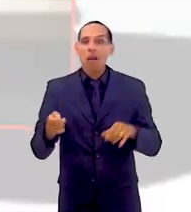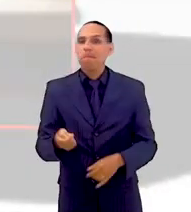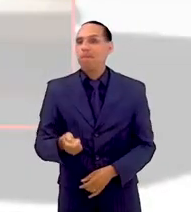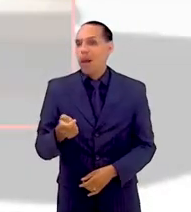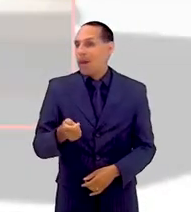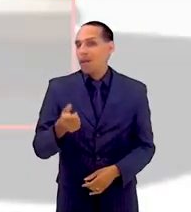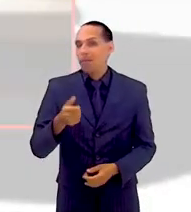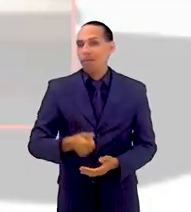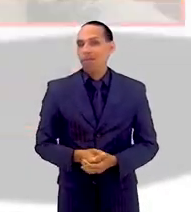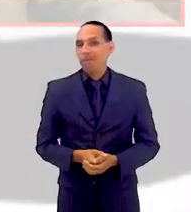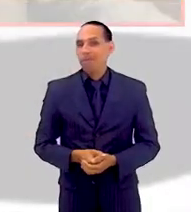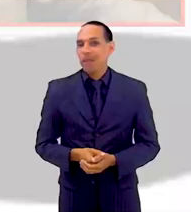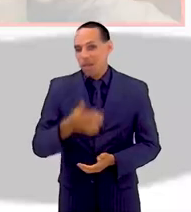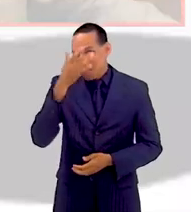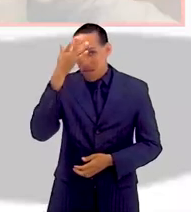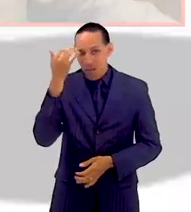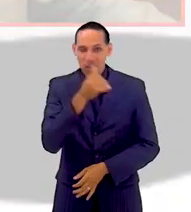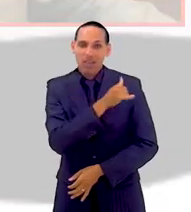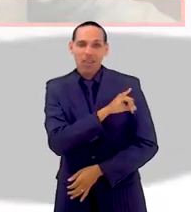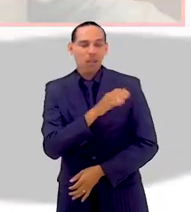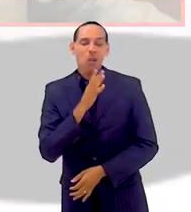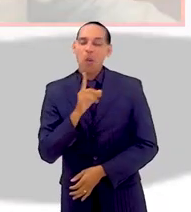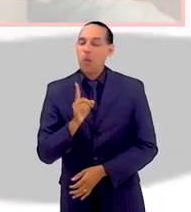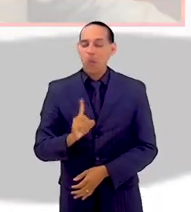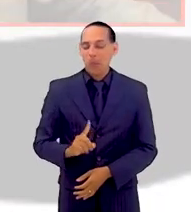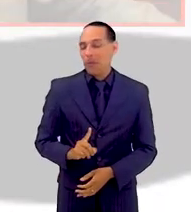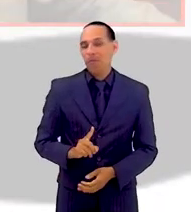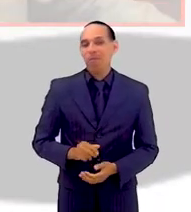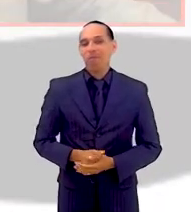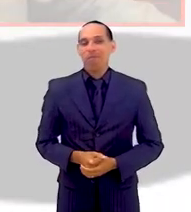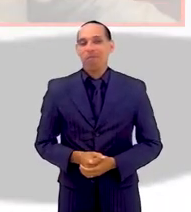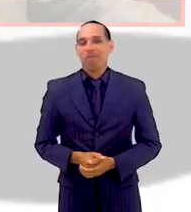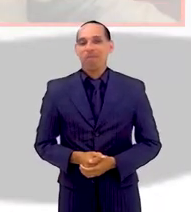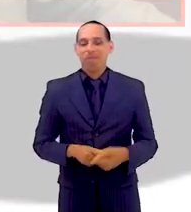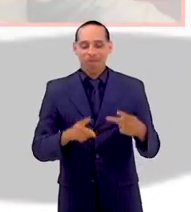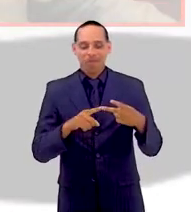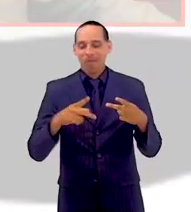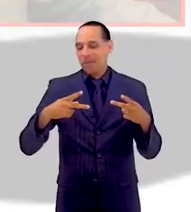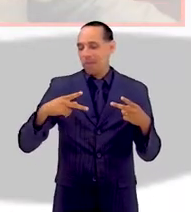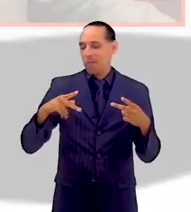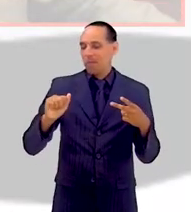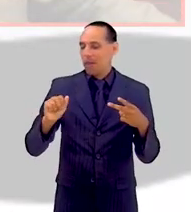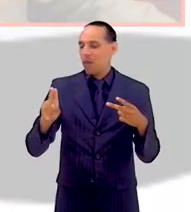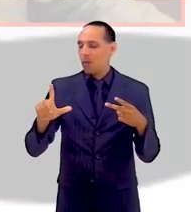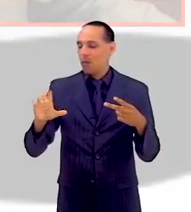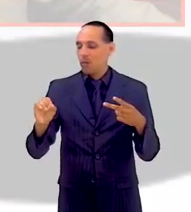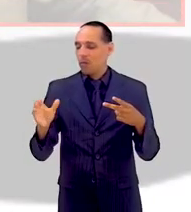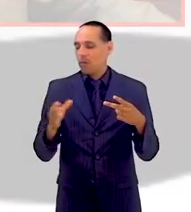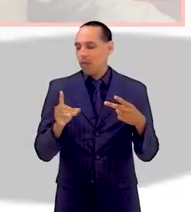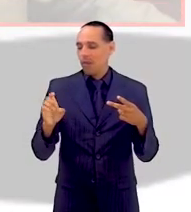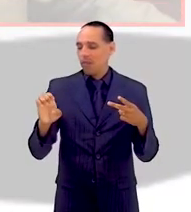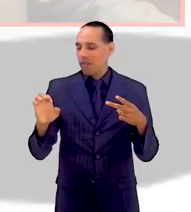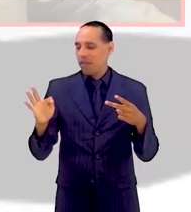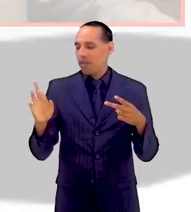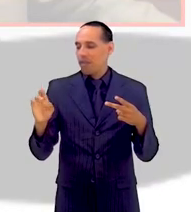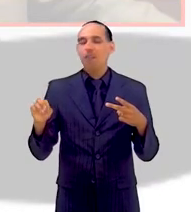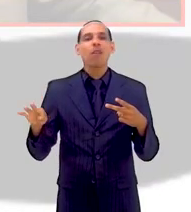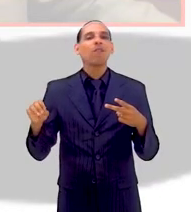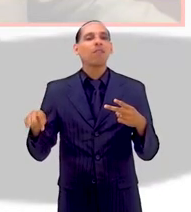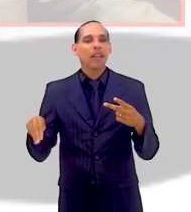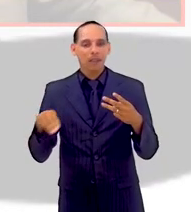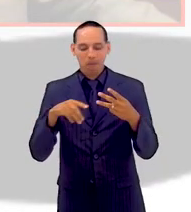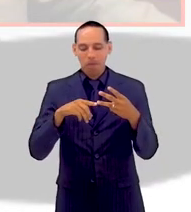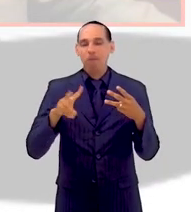divulgado. Acho que nem o próprio carioca e talvez o fluminense não conheça. Paulo de Fronten, Vassouras, o que